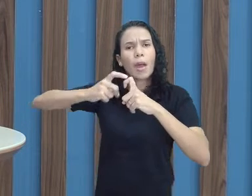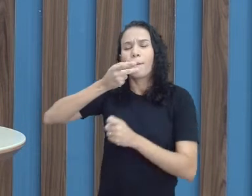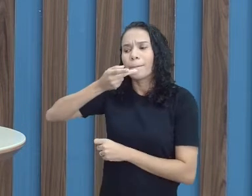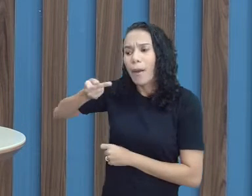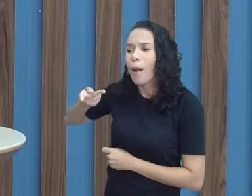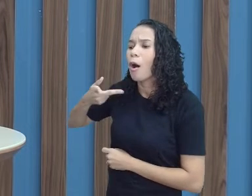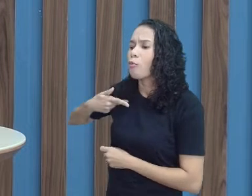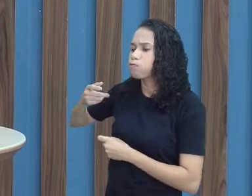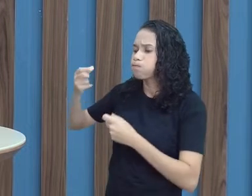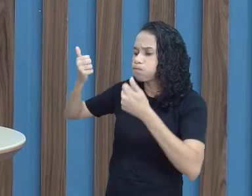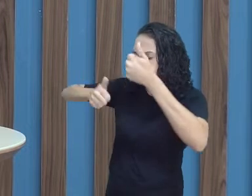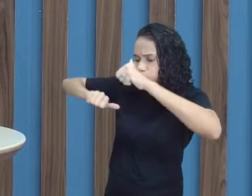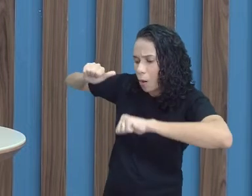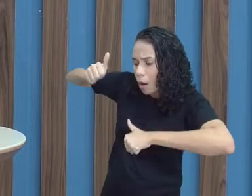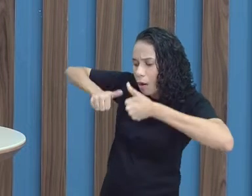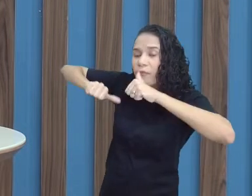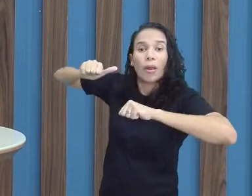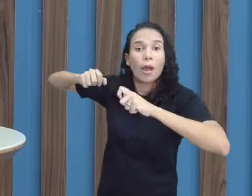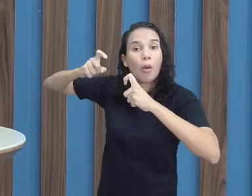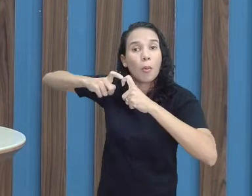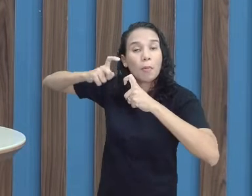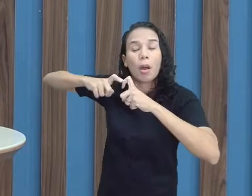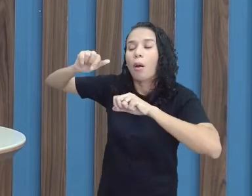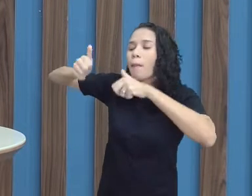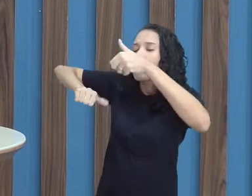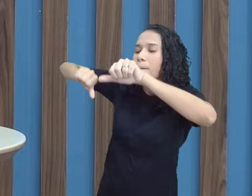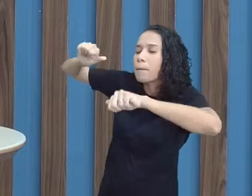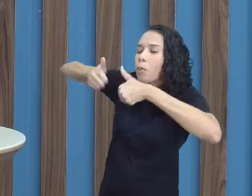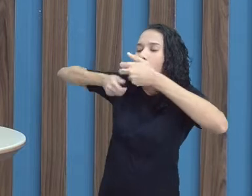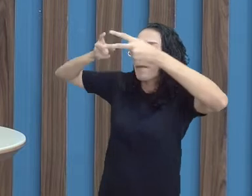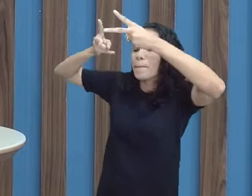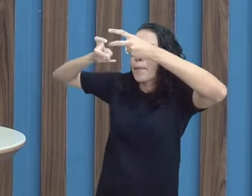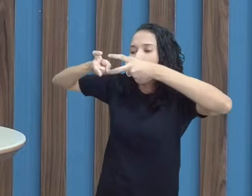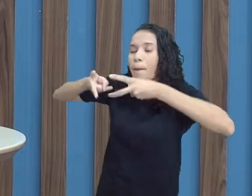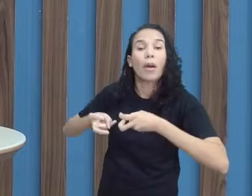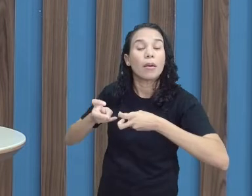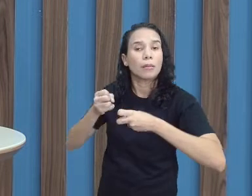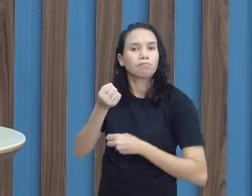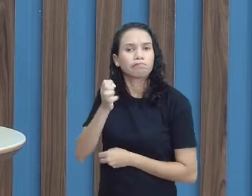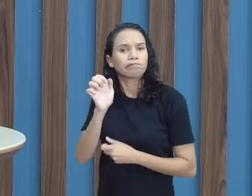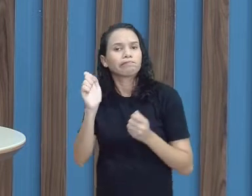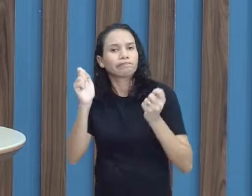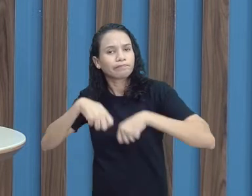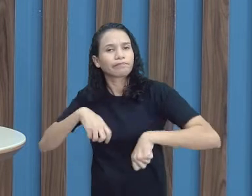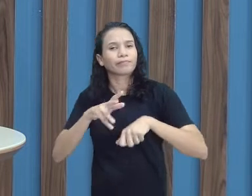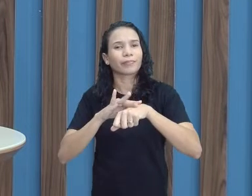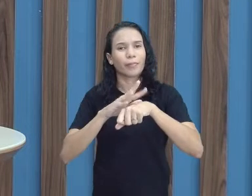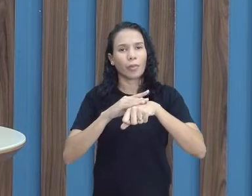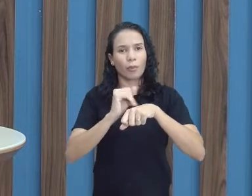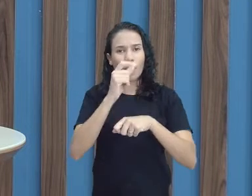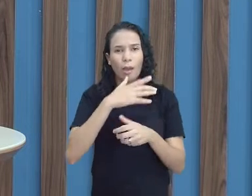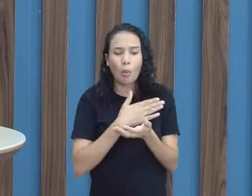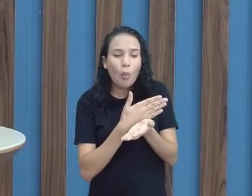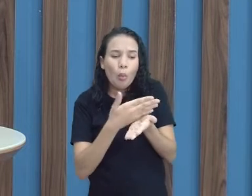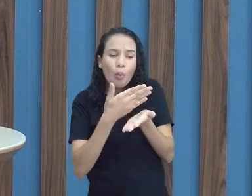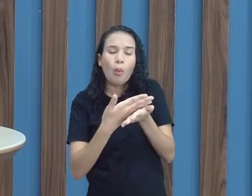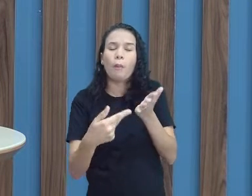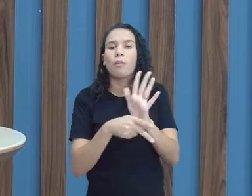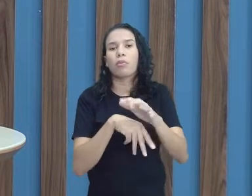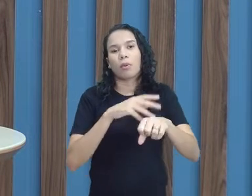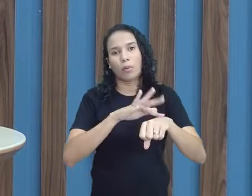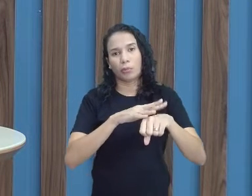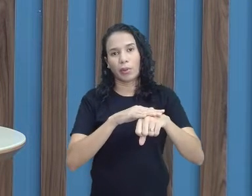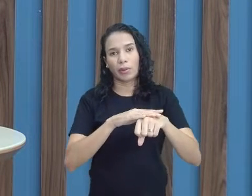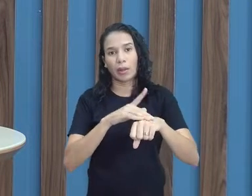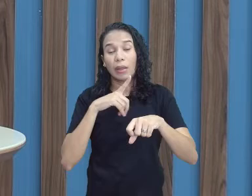vai ser capaz, né, de identificar se é possível essas doenças no início. E tratadas no